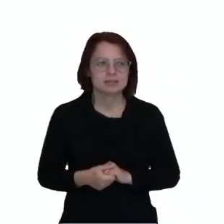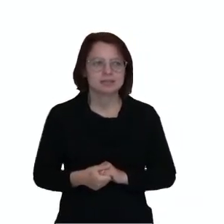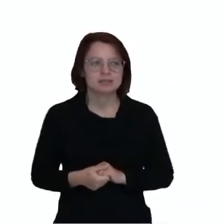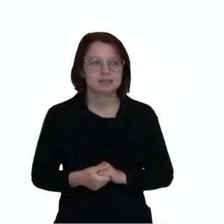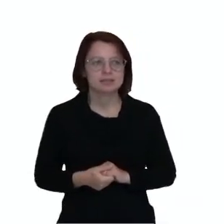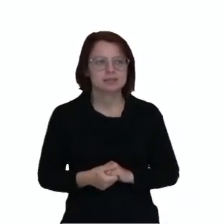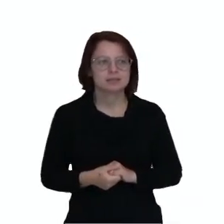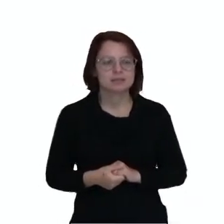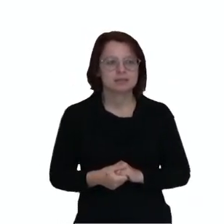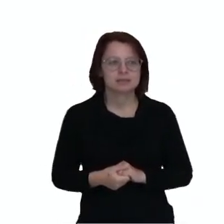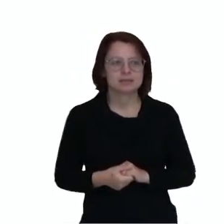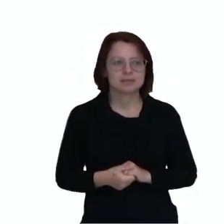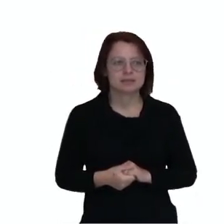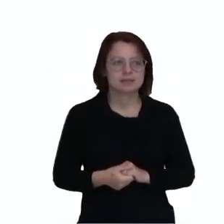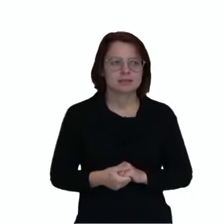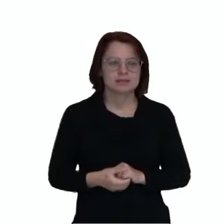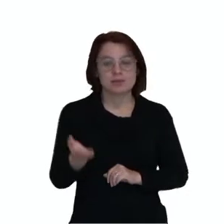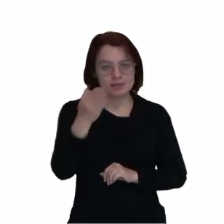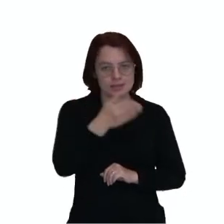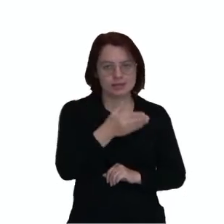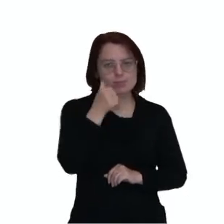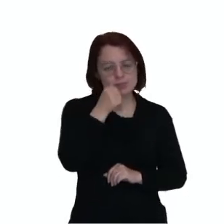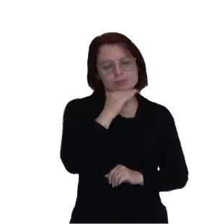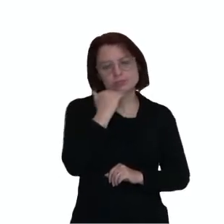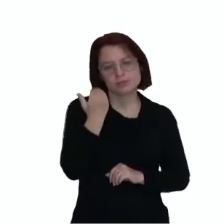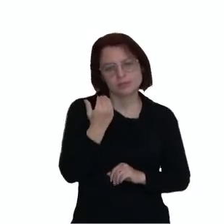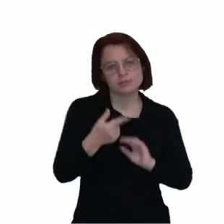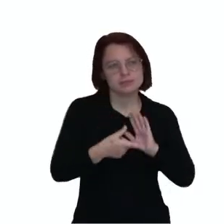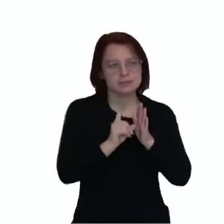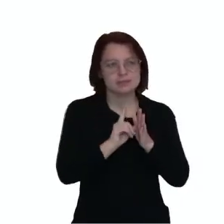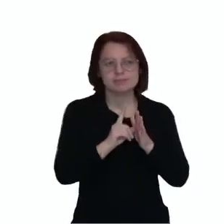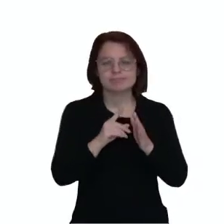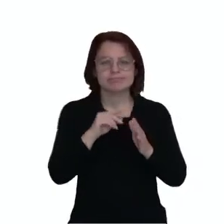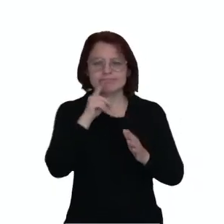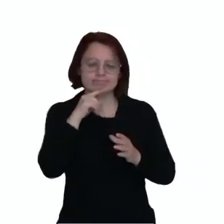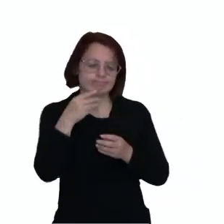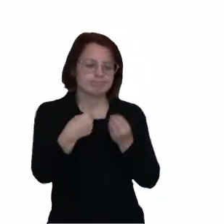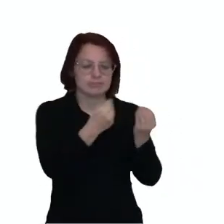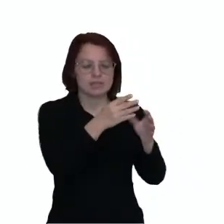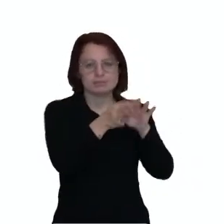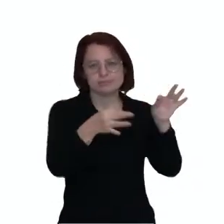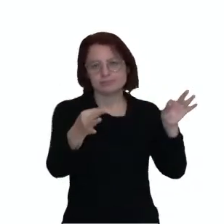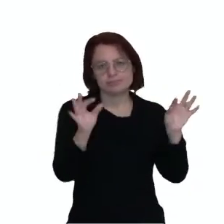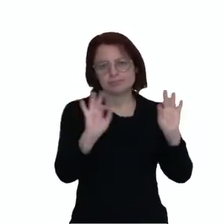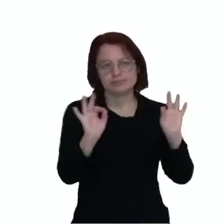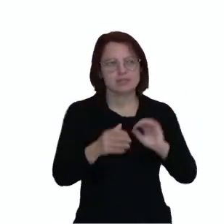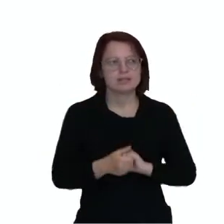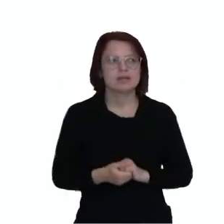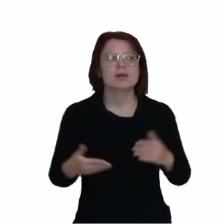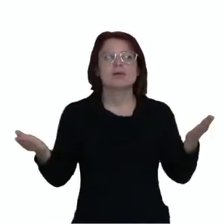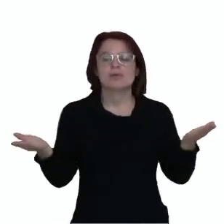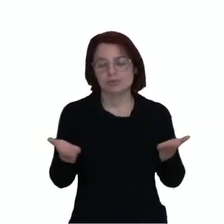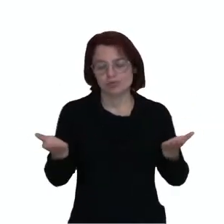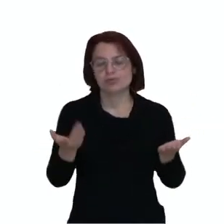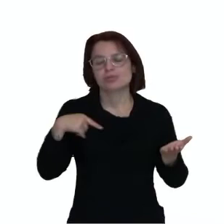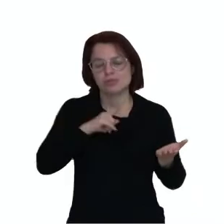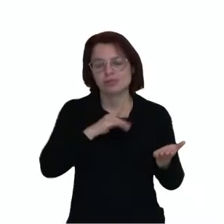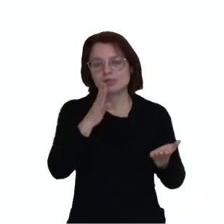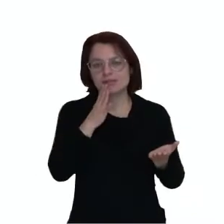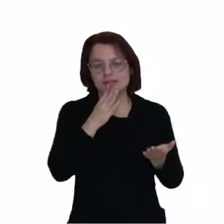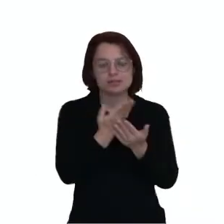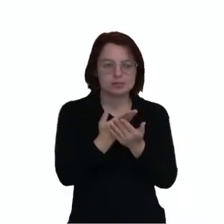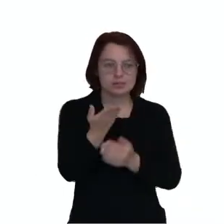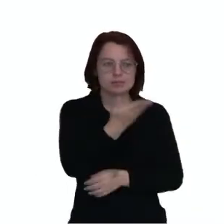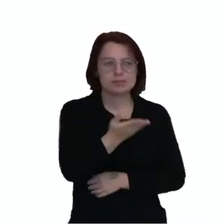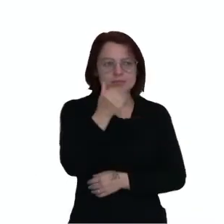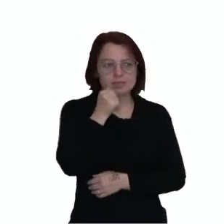aceita. Ela morreu cedo, né, e não recebeu o reconhecimento ainda em vida. Mas hoje nós estudamos